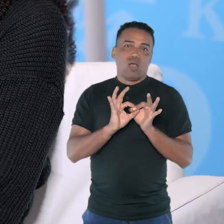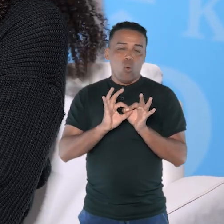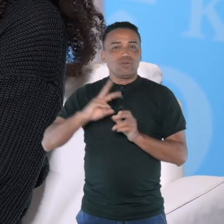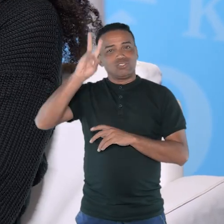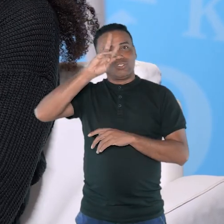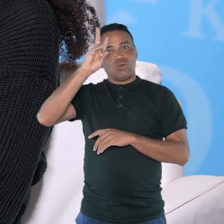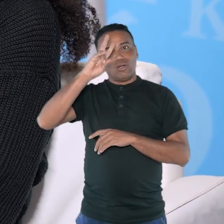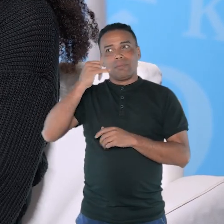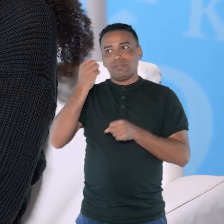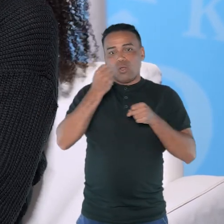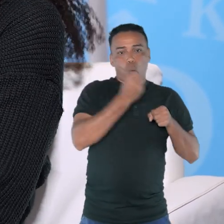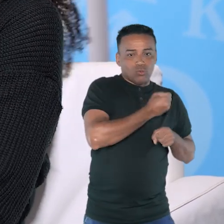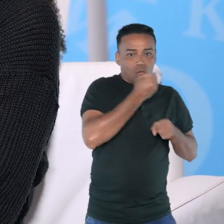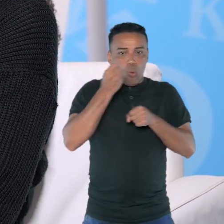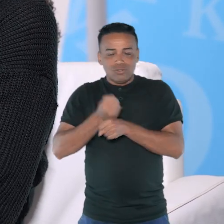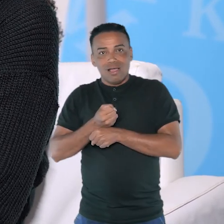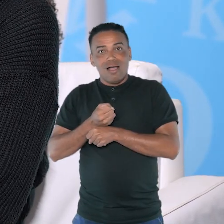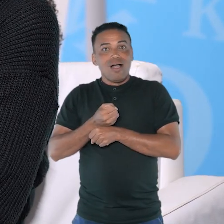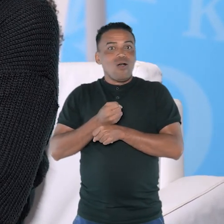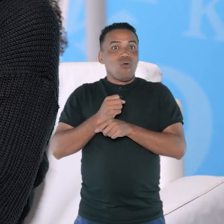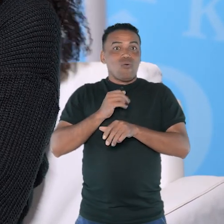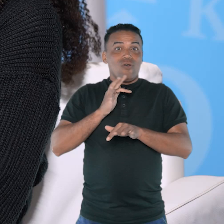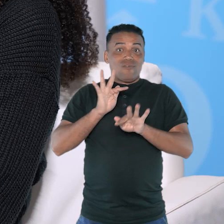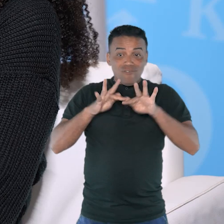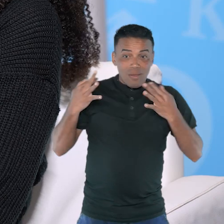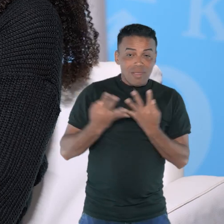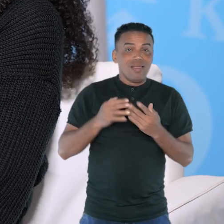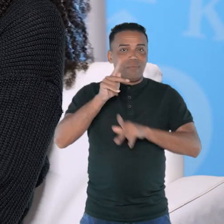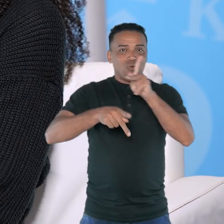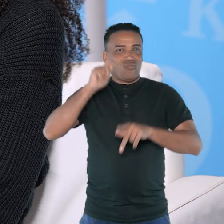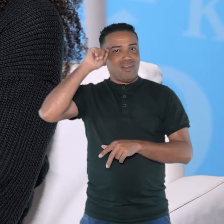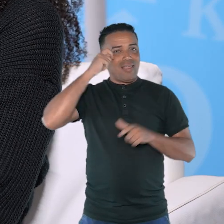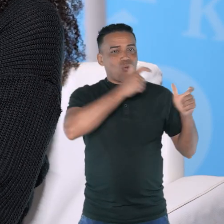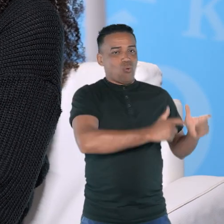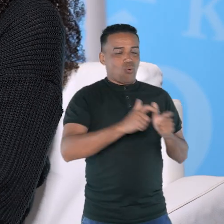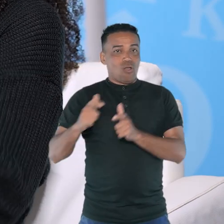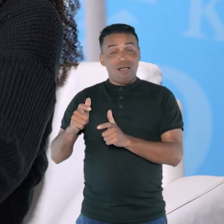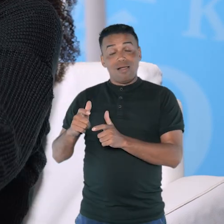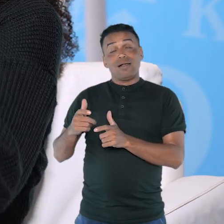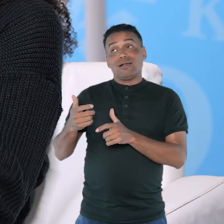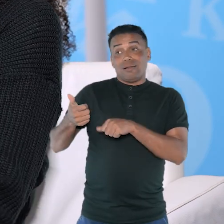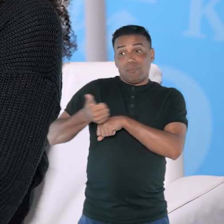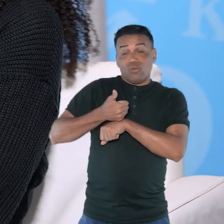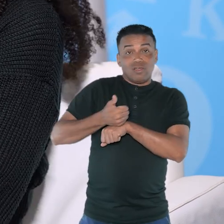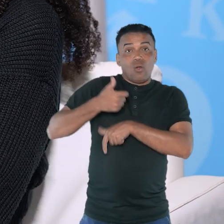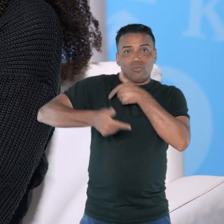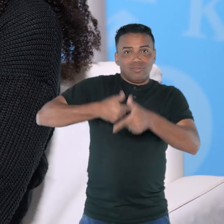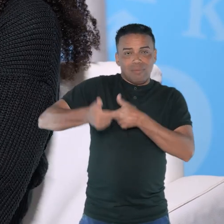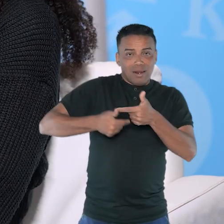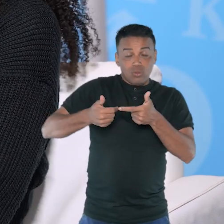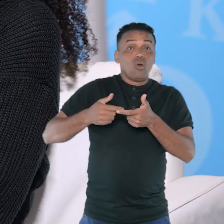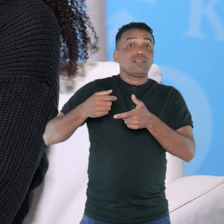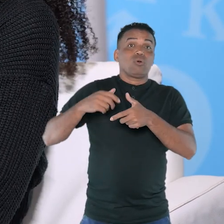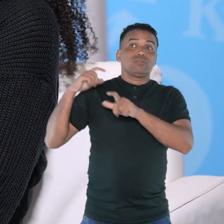eram 2 grandes construções de famílias negras naquele ambiente. Tanto os trabalhadores que foram para lá e seus descendentes depois, que foram esses